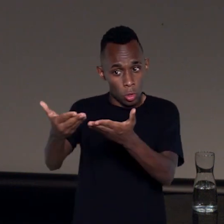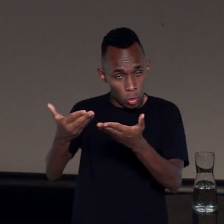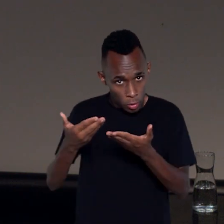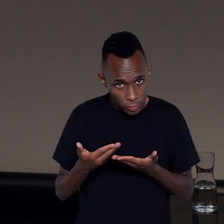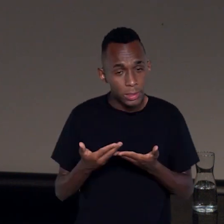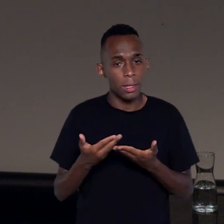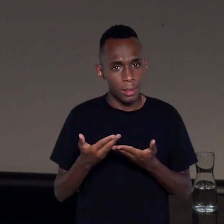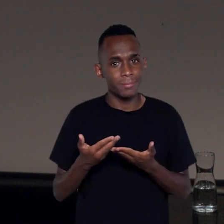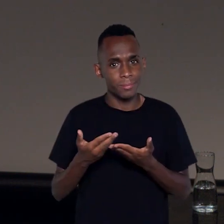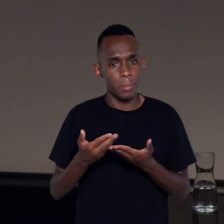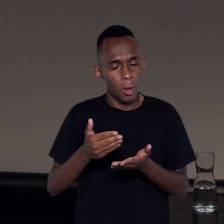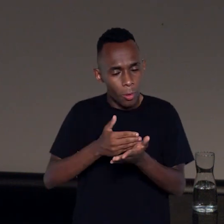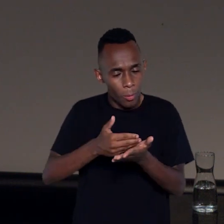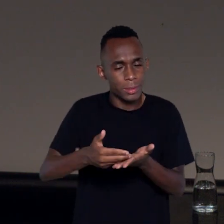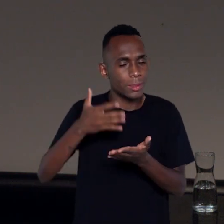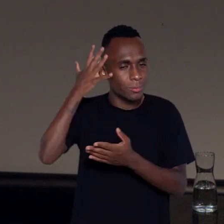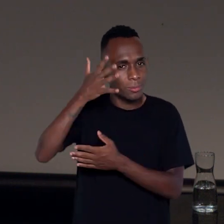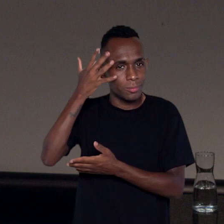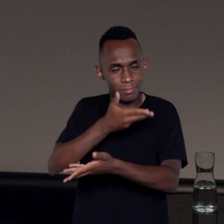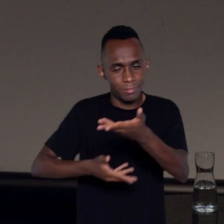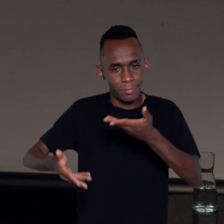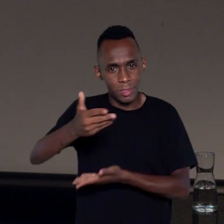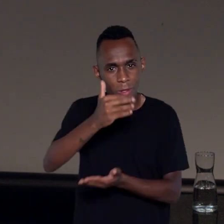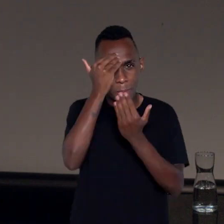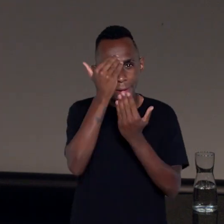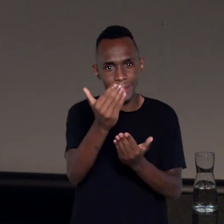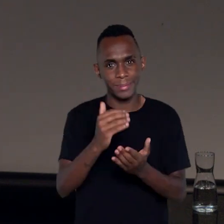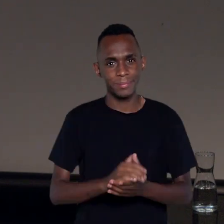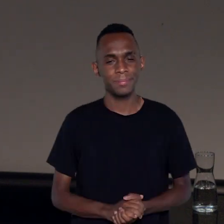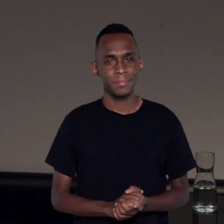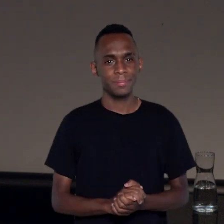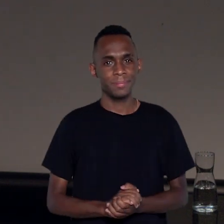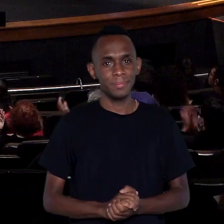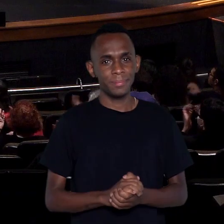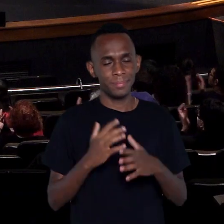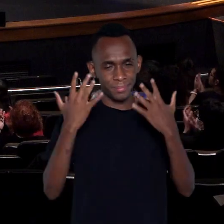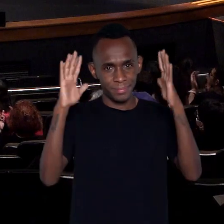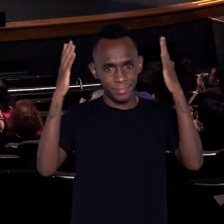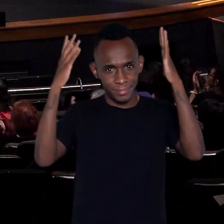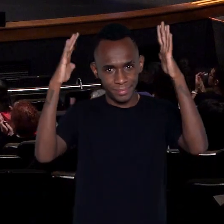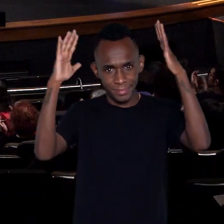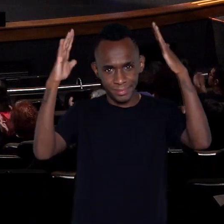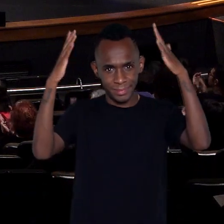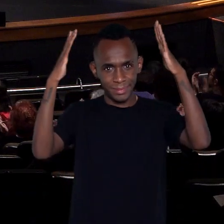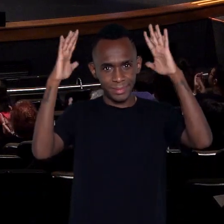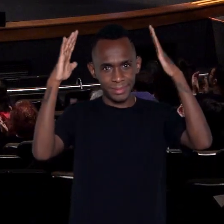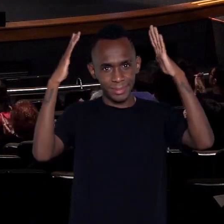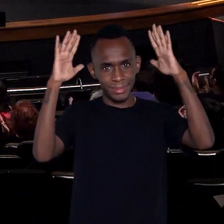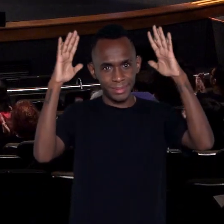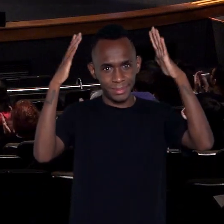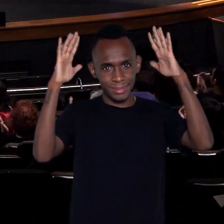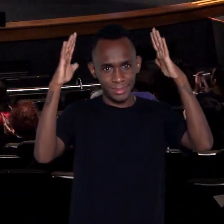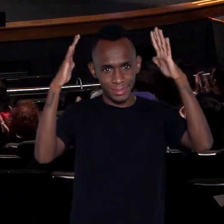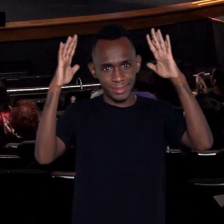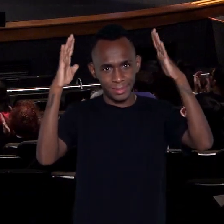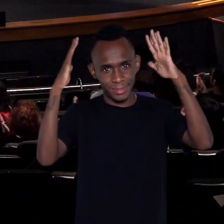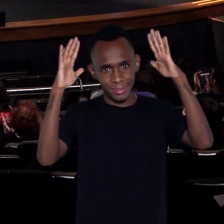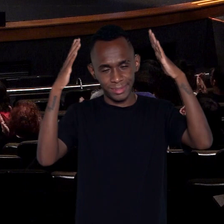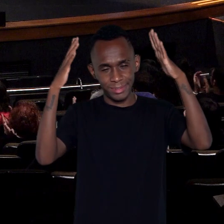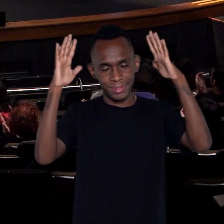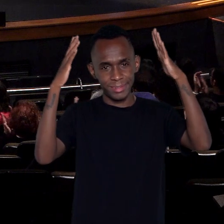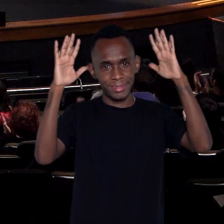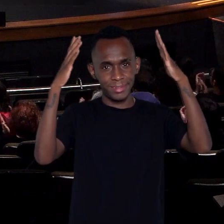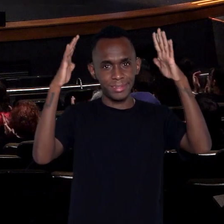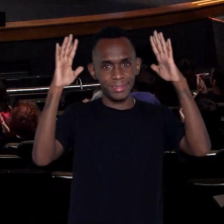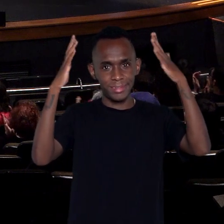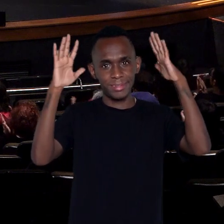o escritor e o mediador para darmos início ao bate-papo. No palco, há um telão com o logotipo do Sempre um Papo, o nome do convidado e o tema